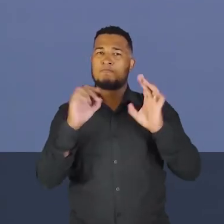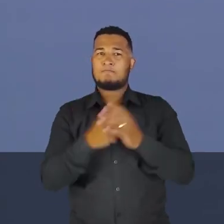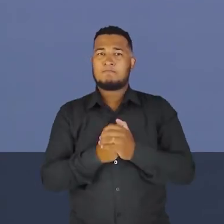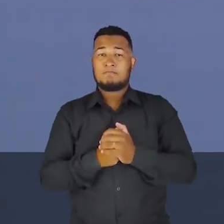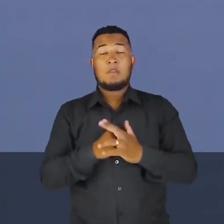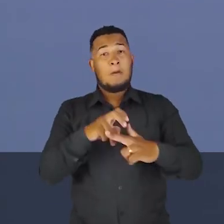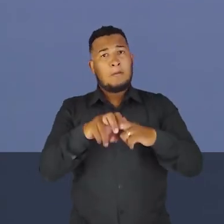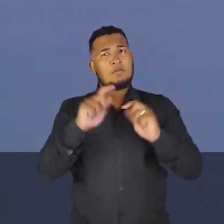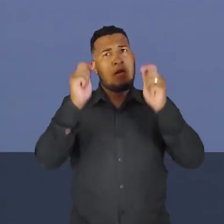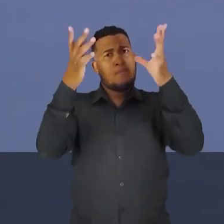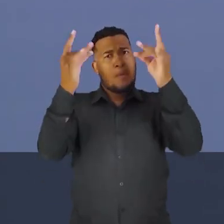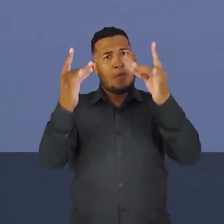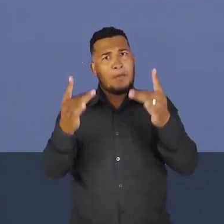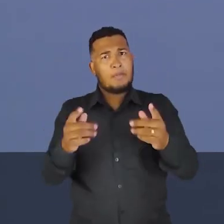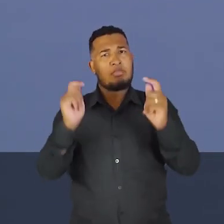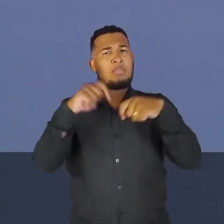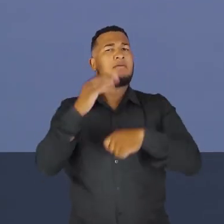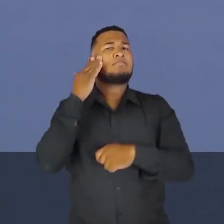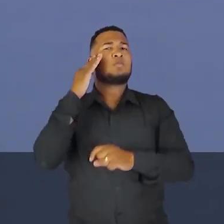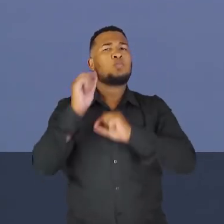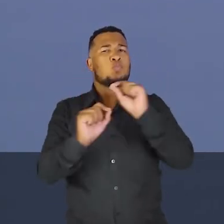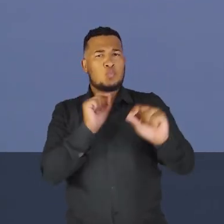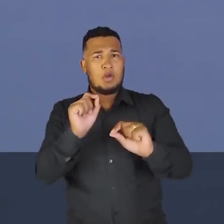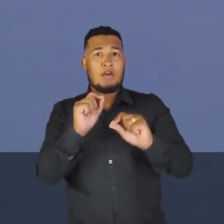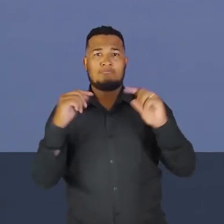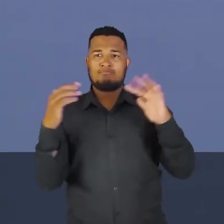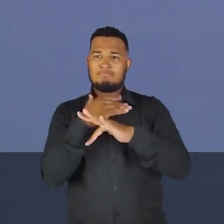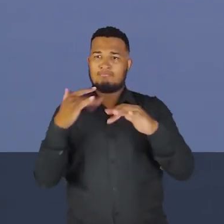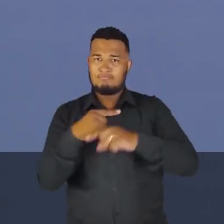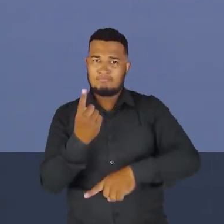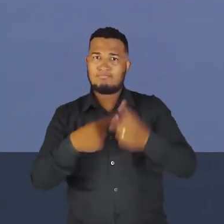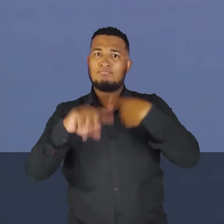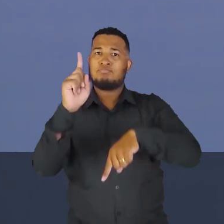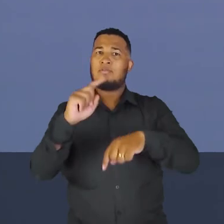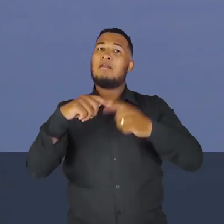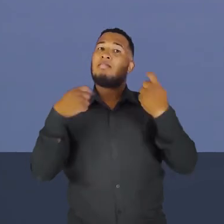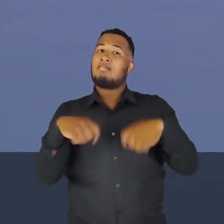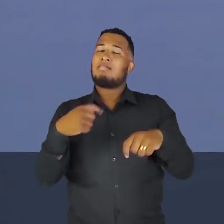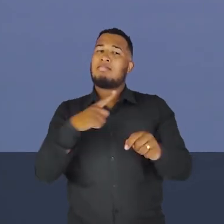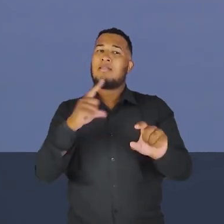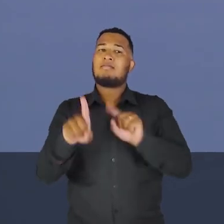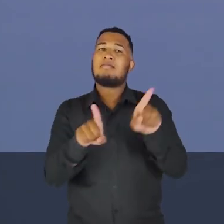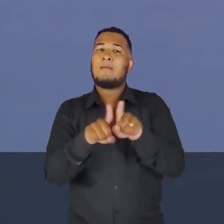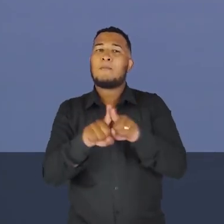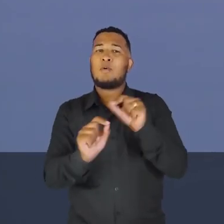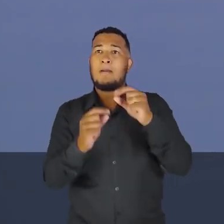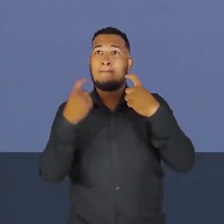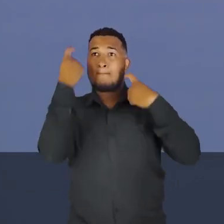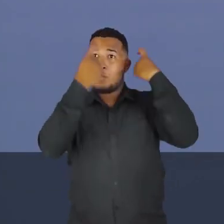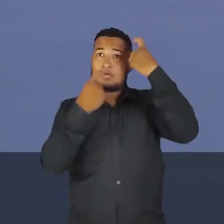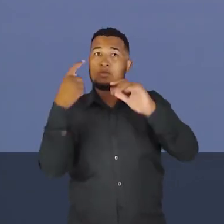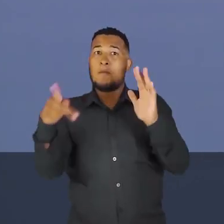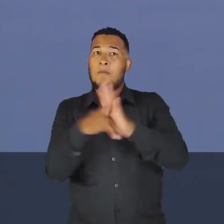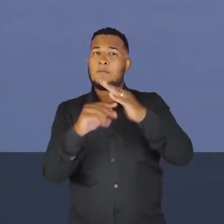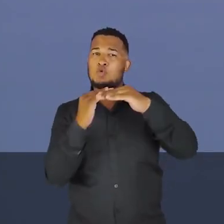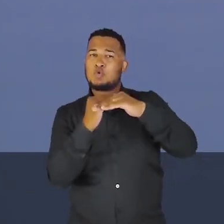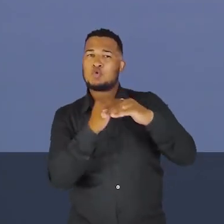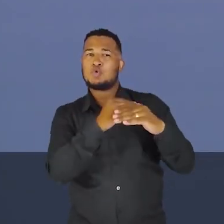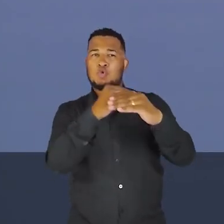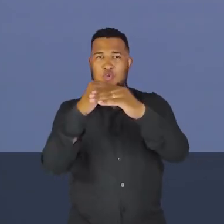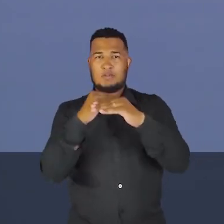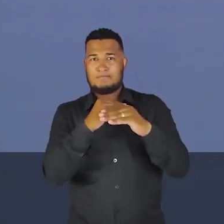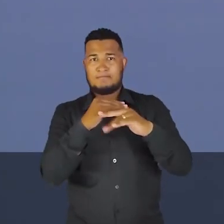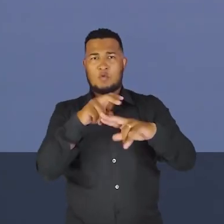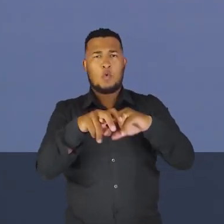abordagem, a gente consegue entender que a evolução das cidades passa também pela preocupação da sustentabilidade, das ações que nós temos que tomar